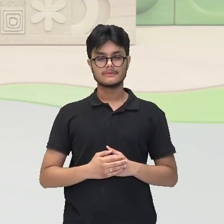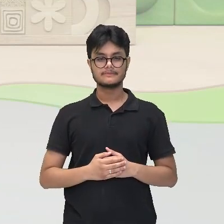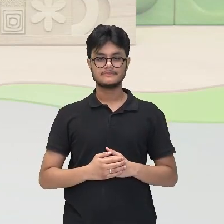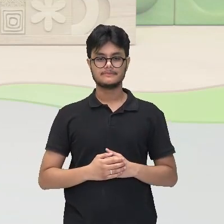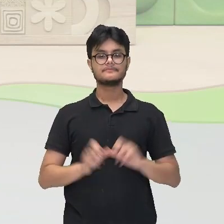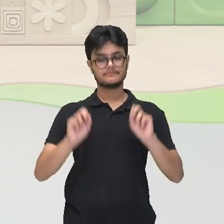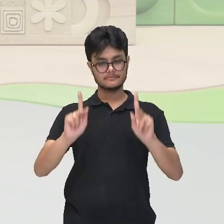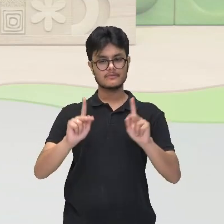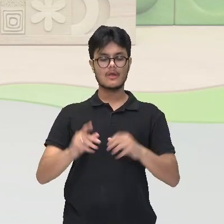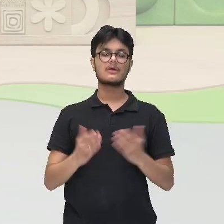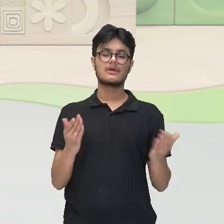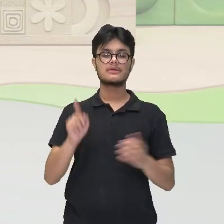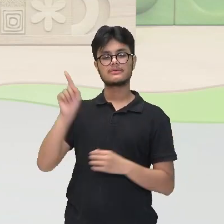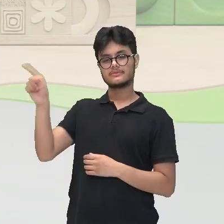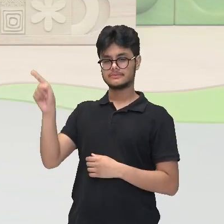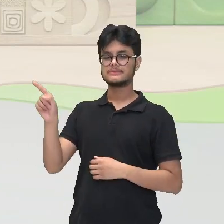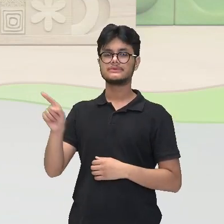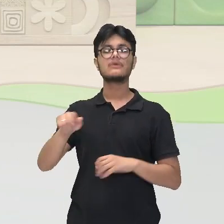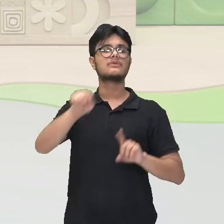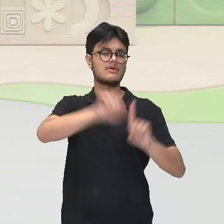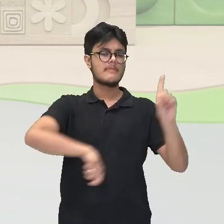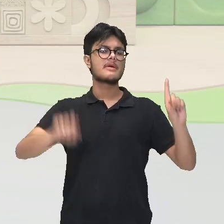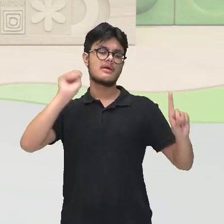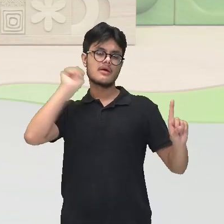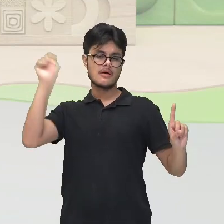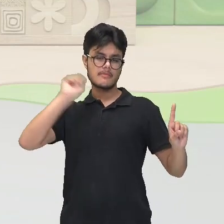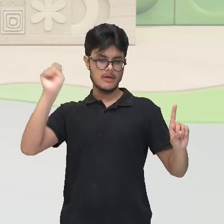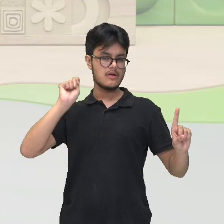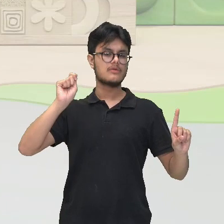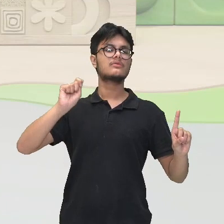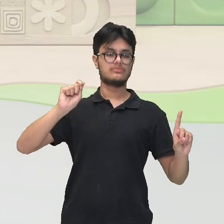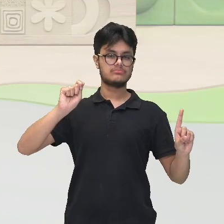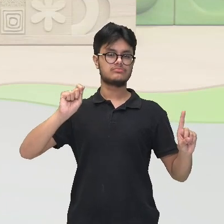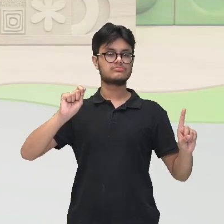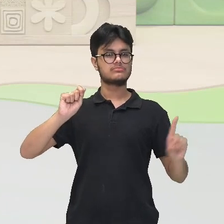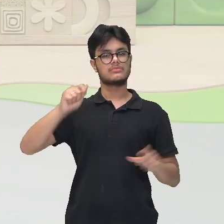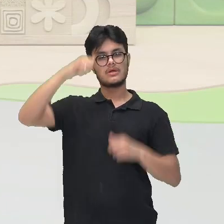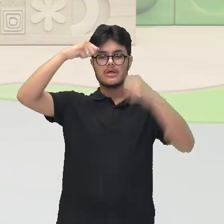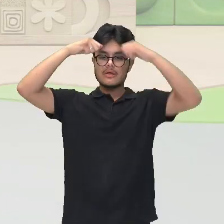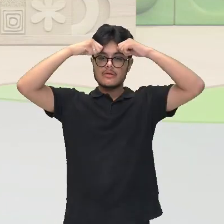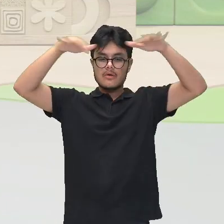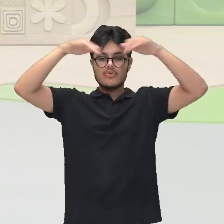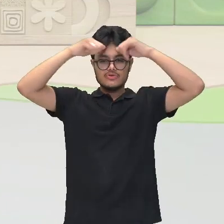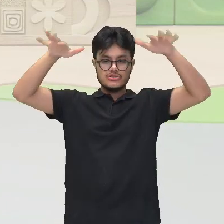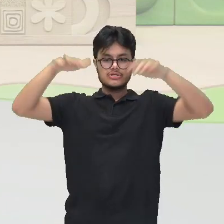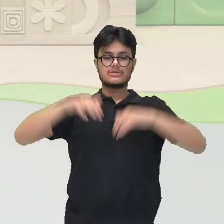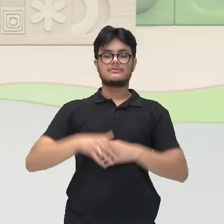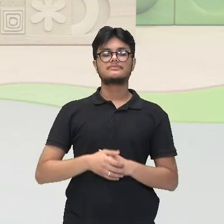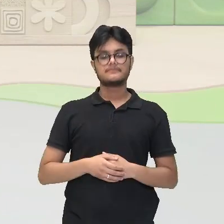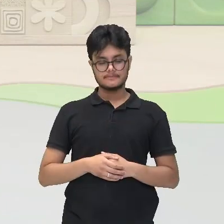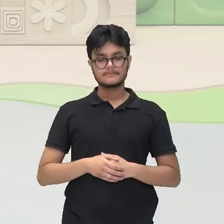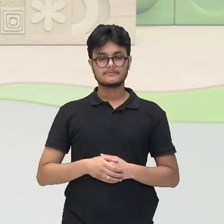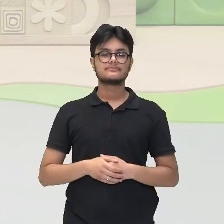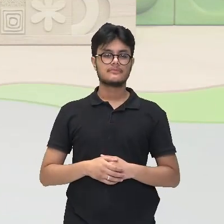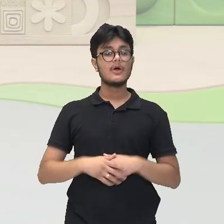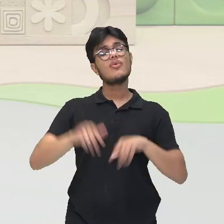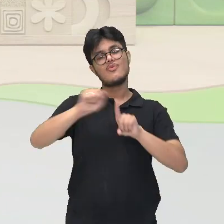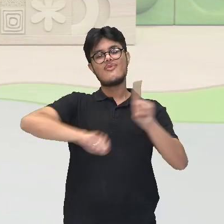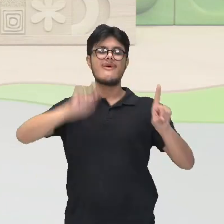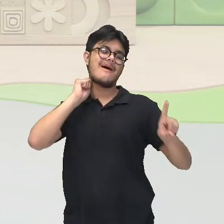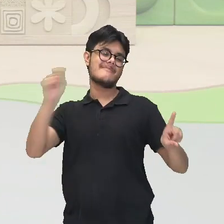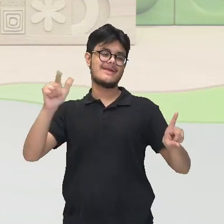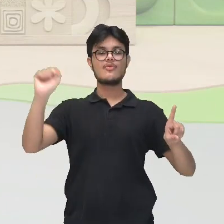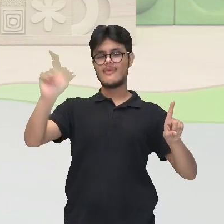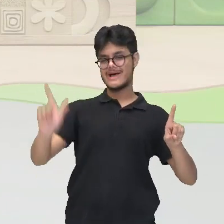né, nós tivemos aí o Abril Azul, que é justamente para que a gente conheça, né,